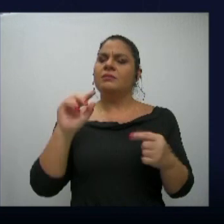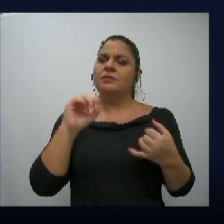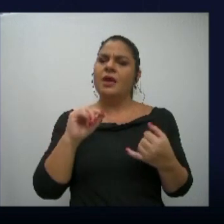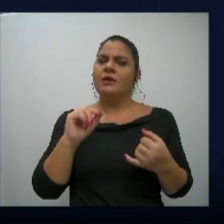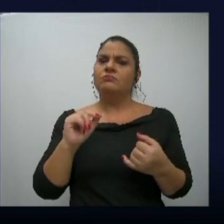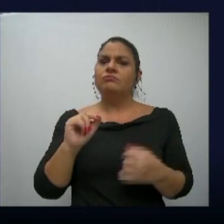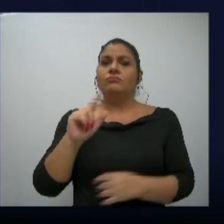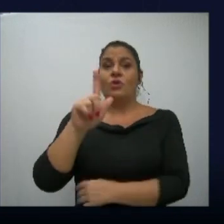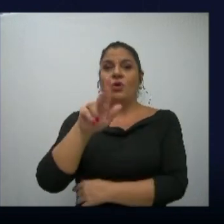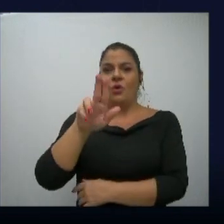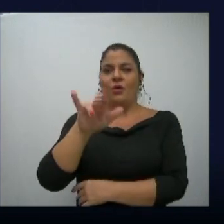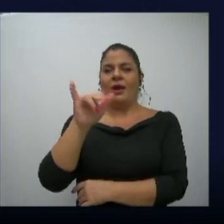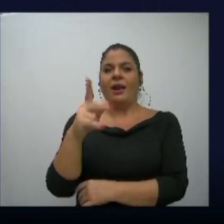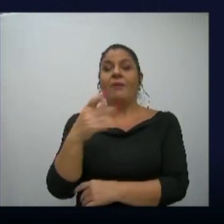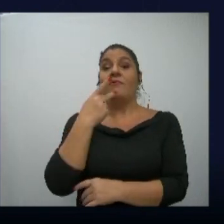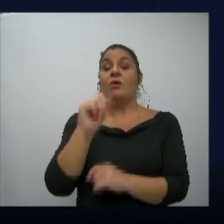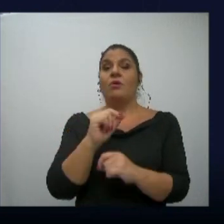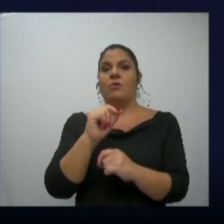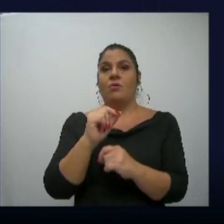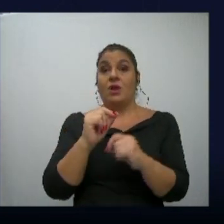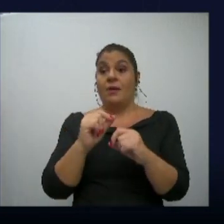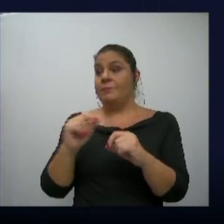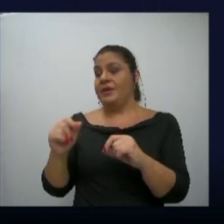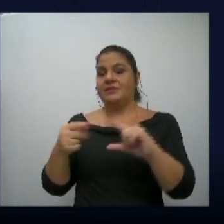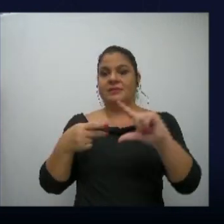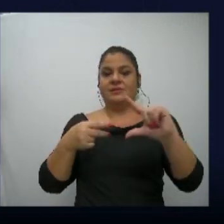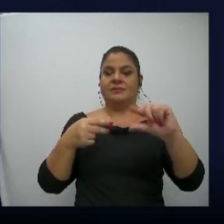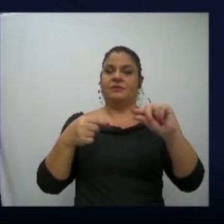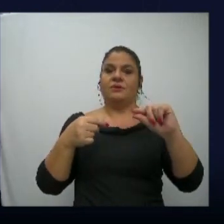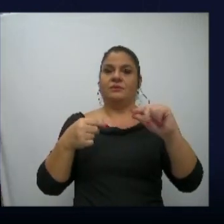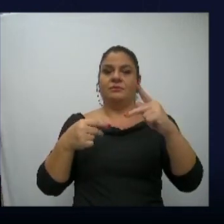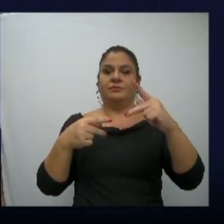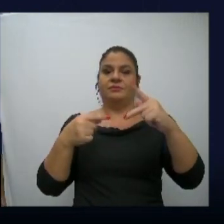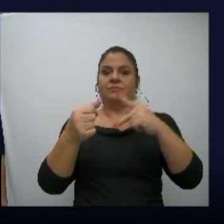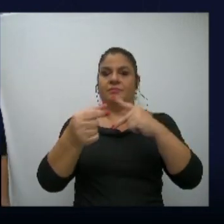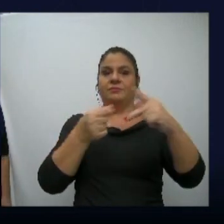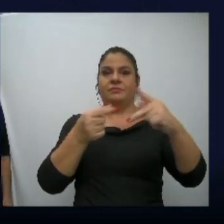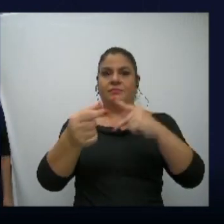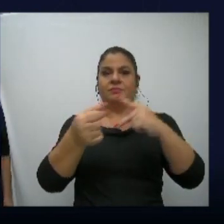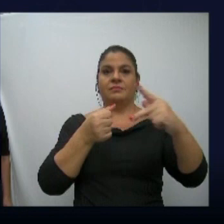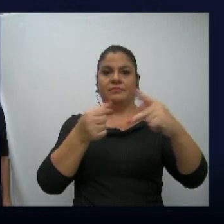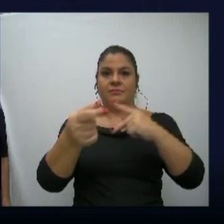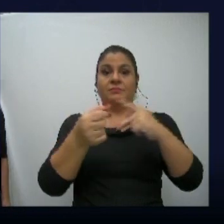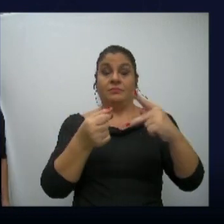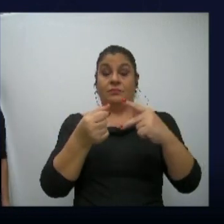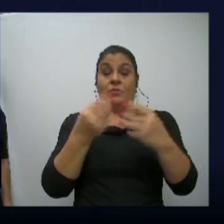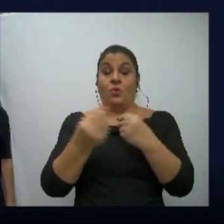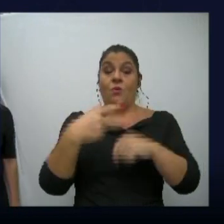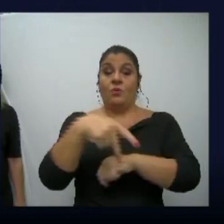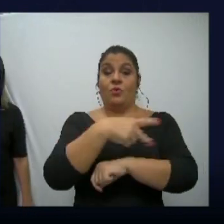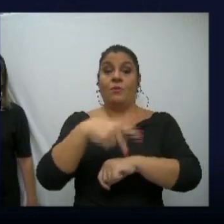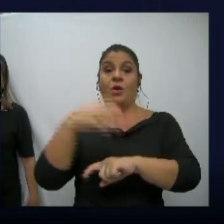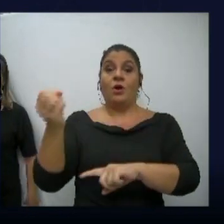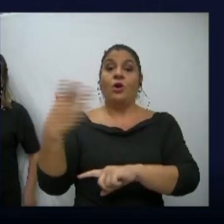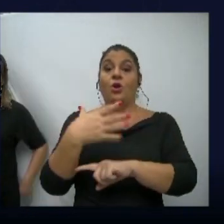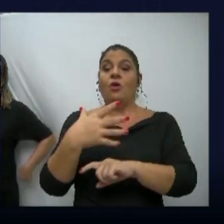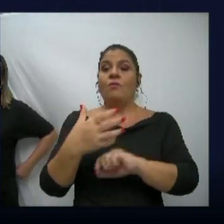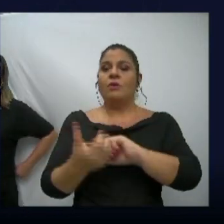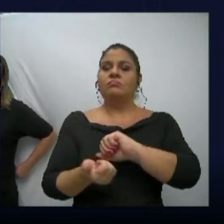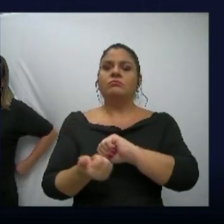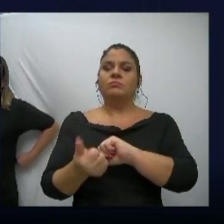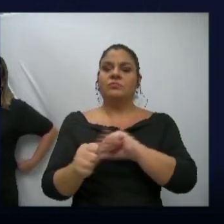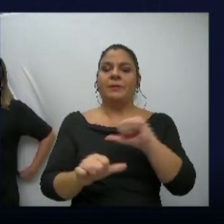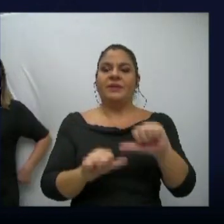sou o Guilherme e adoção do piq na vai estar transformando a luz de pagamento no país do nova forma de fazer